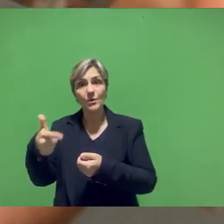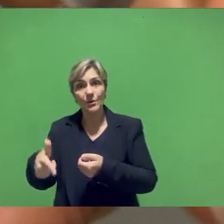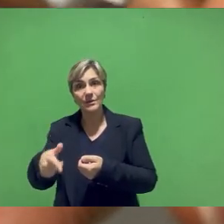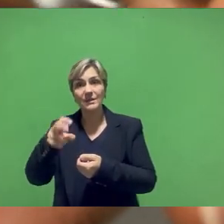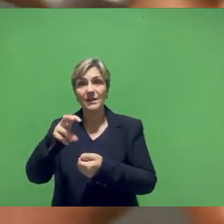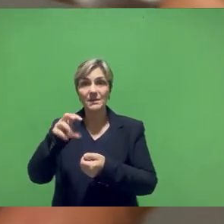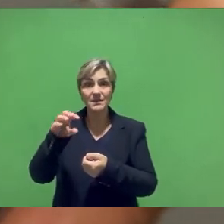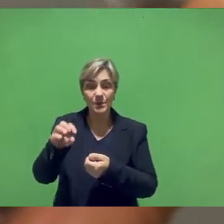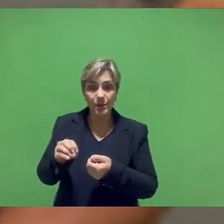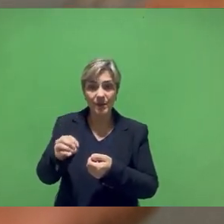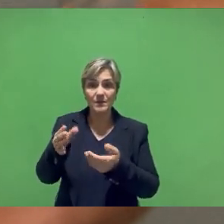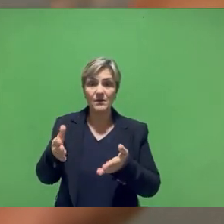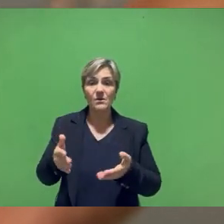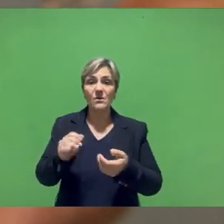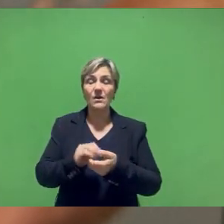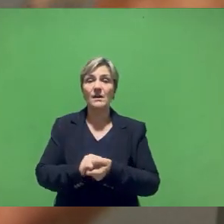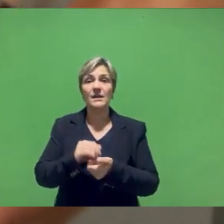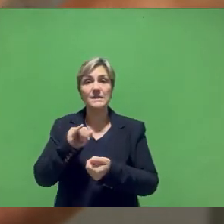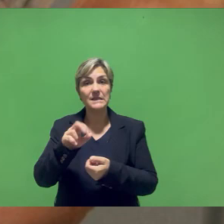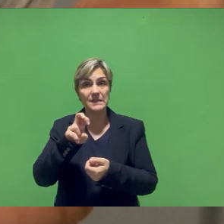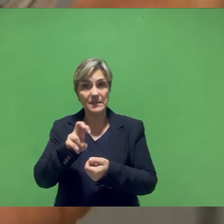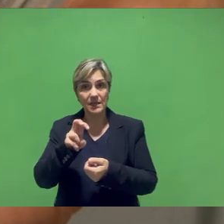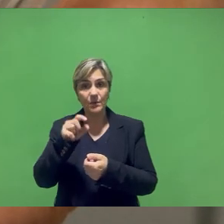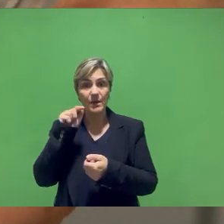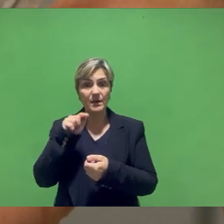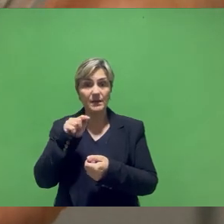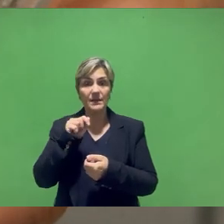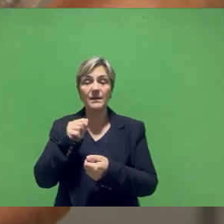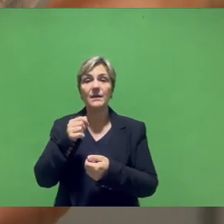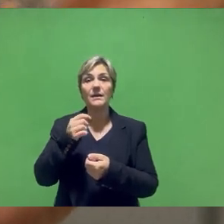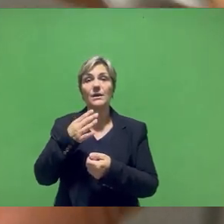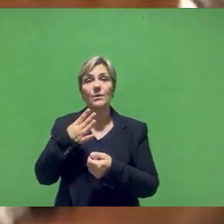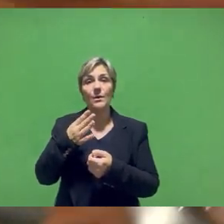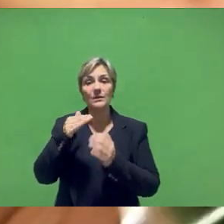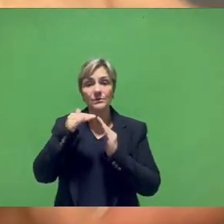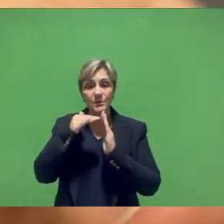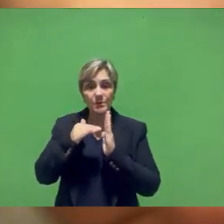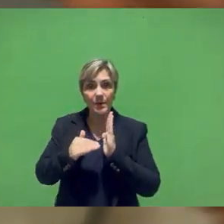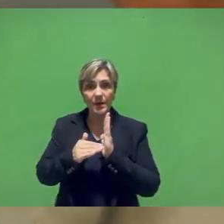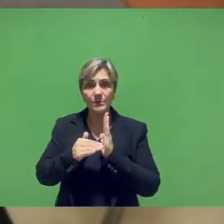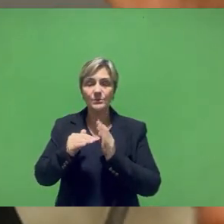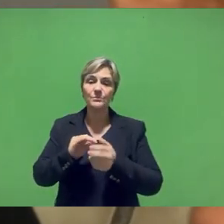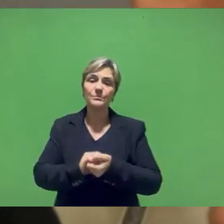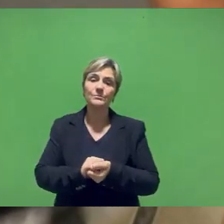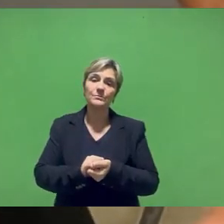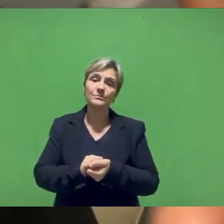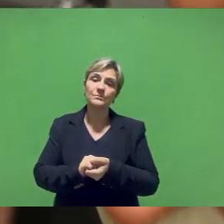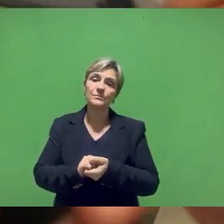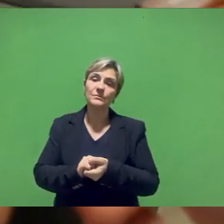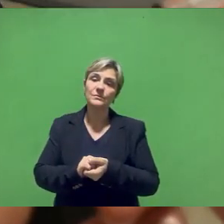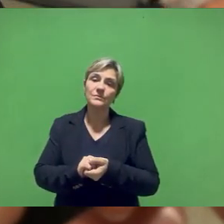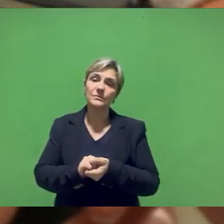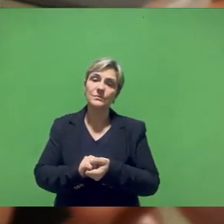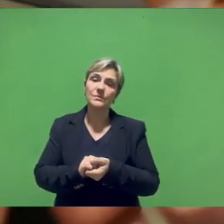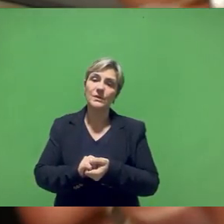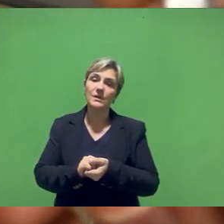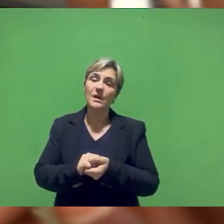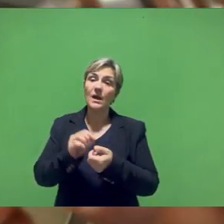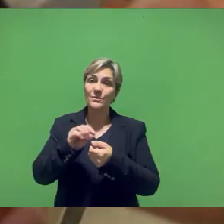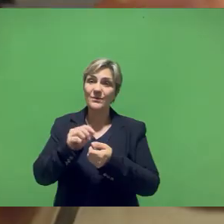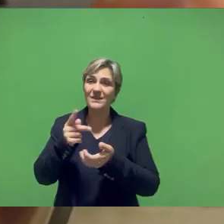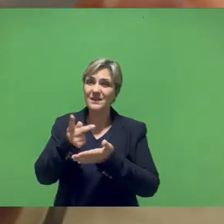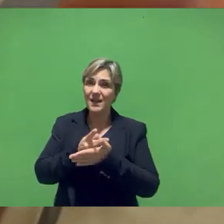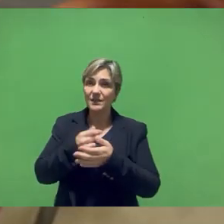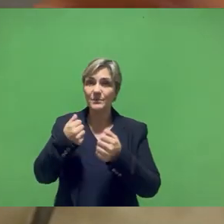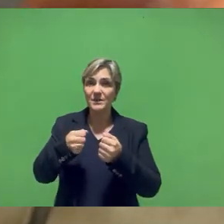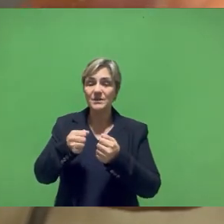50. Então, se 5 é ali, 4 é aqui. Opa, eu fiz